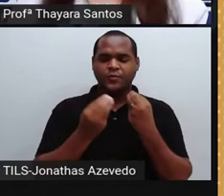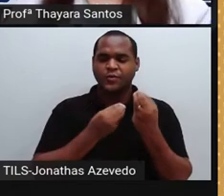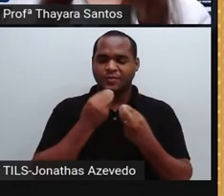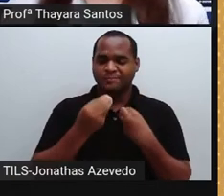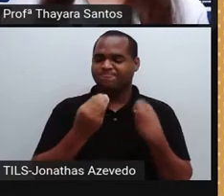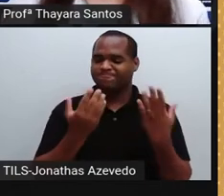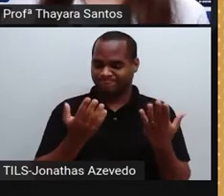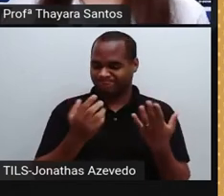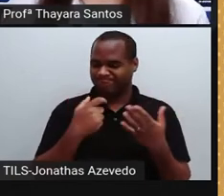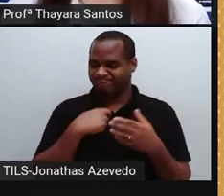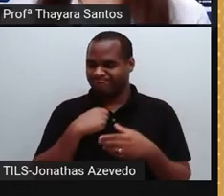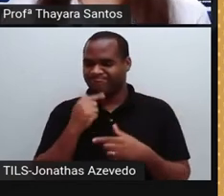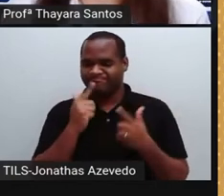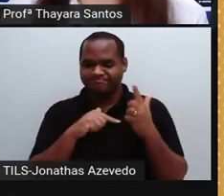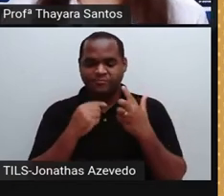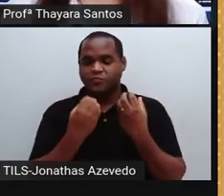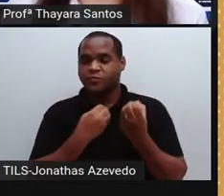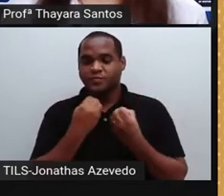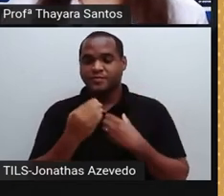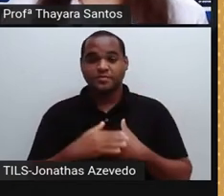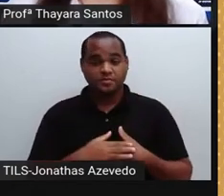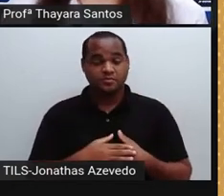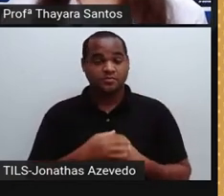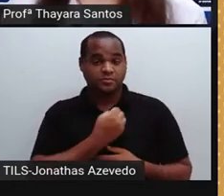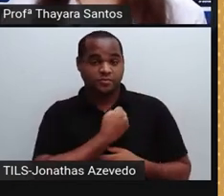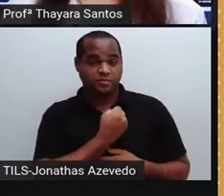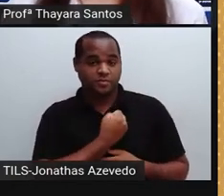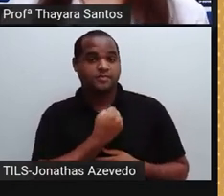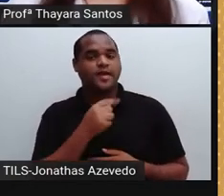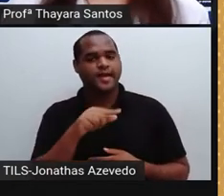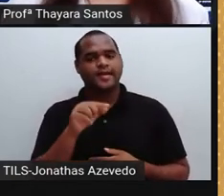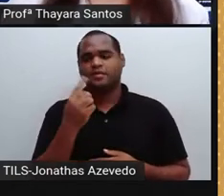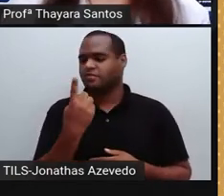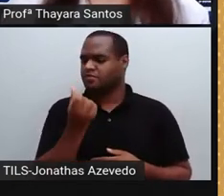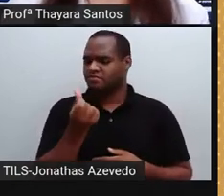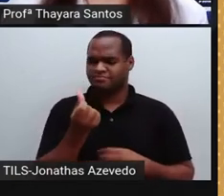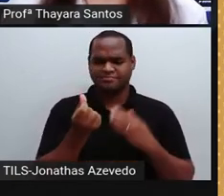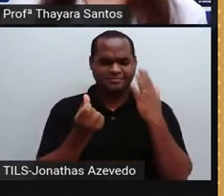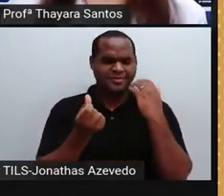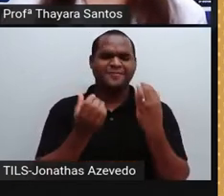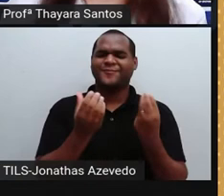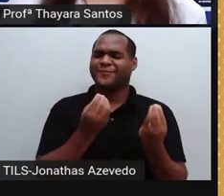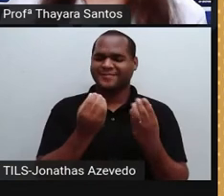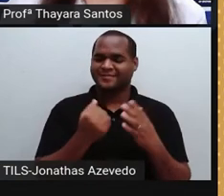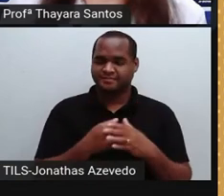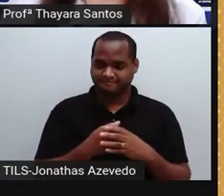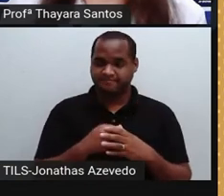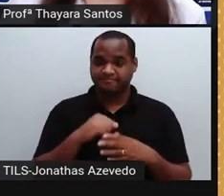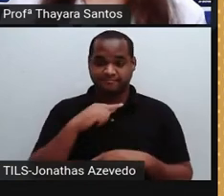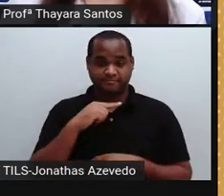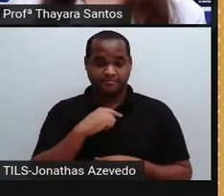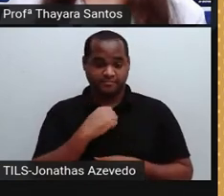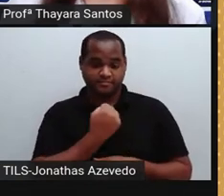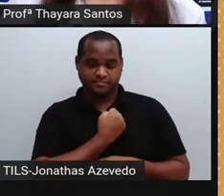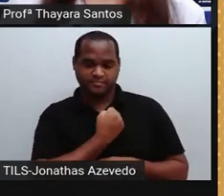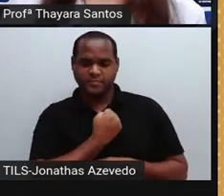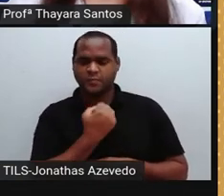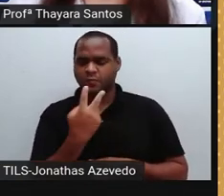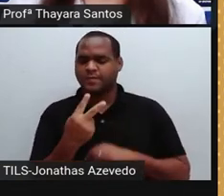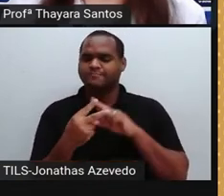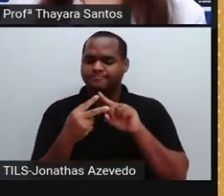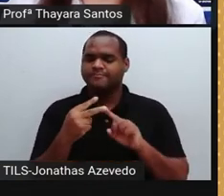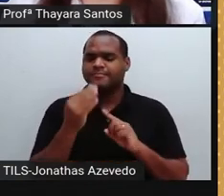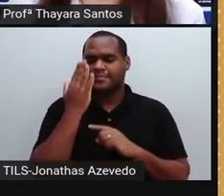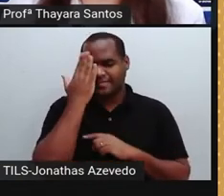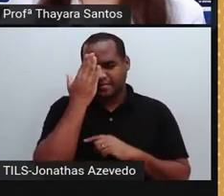aí. Vamos lá. Número atômico é 16. Como é que eu sei que é 16? Porque eu tenho dois números aqui. Tenho 16